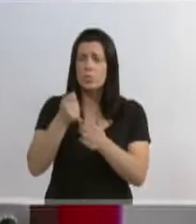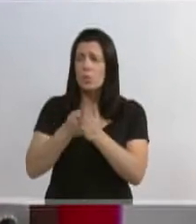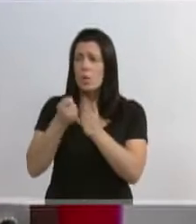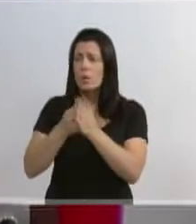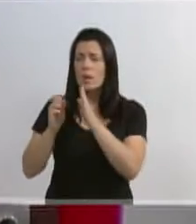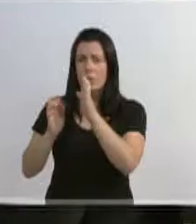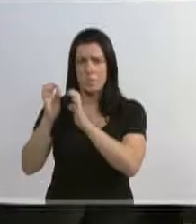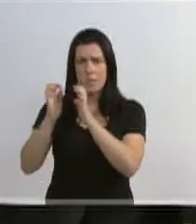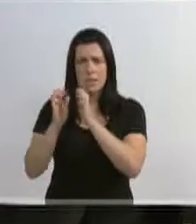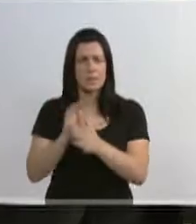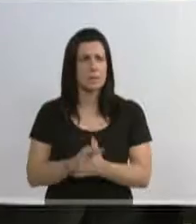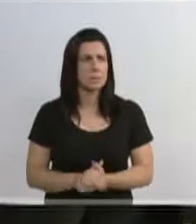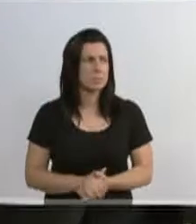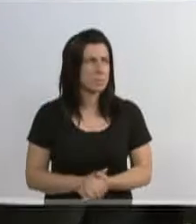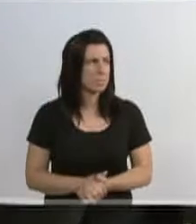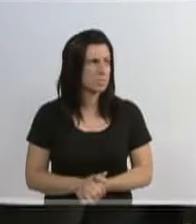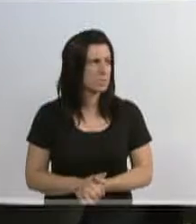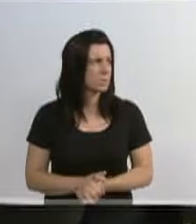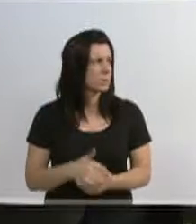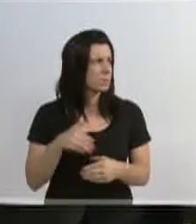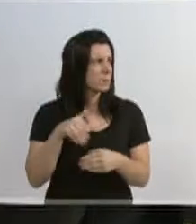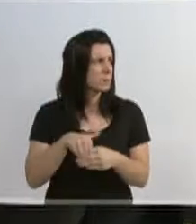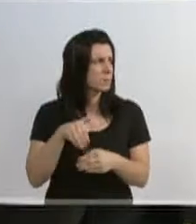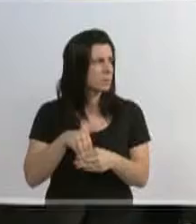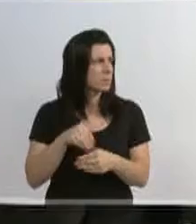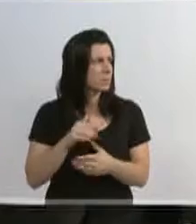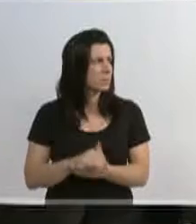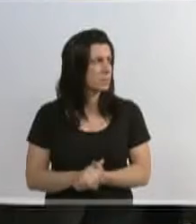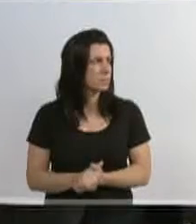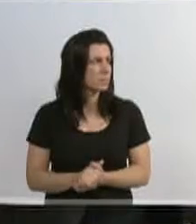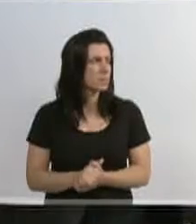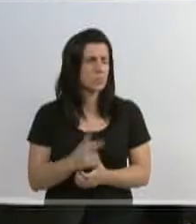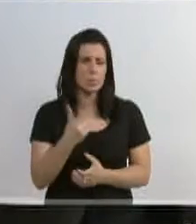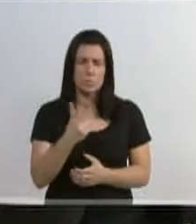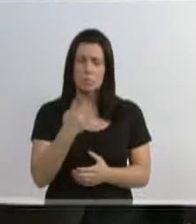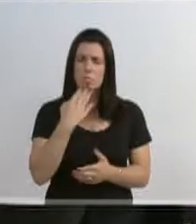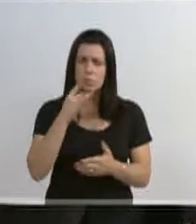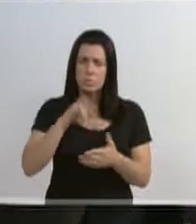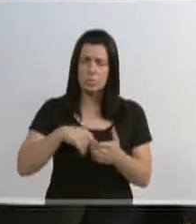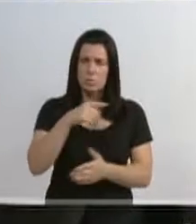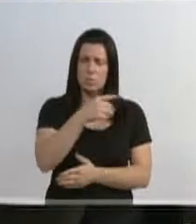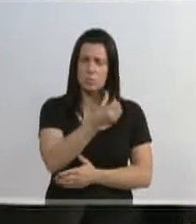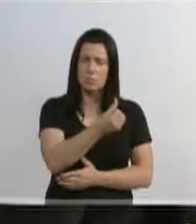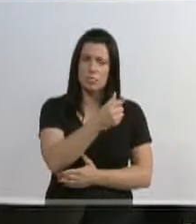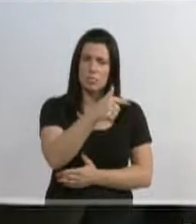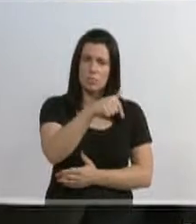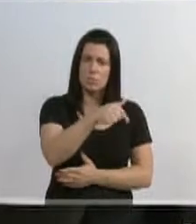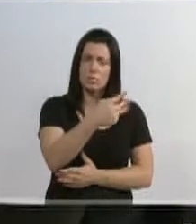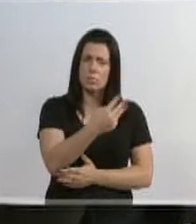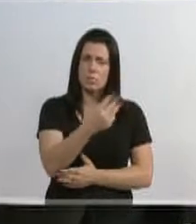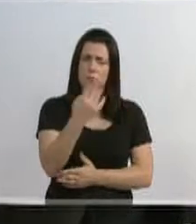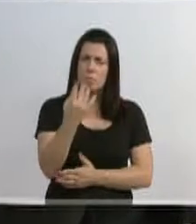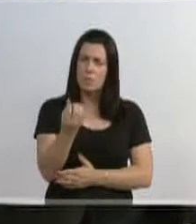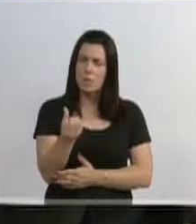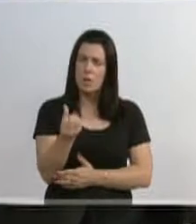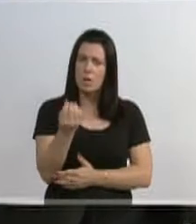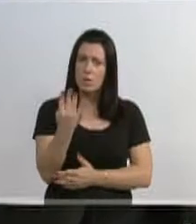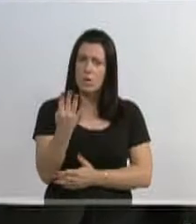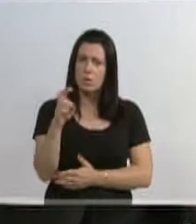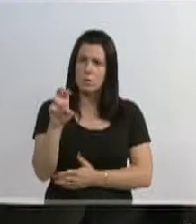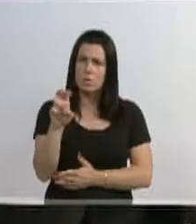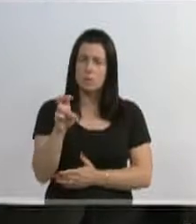problema. Em votação englobada, os dois requerimentos, 673 e 645. Em votação.